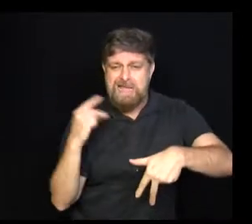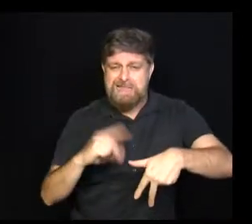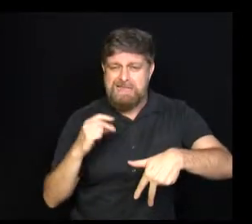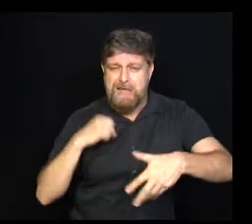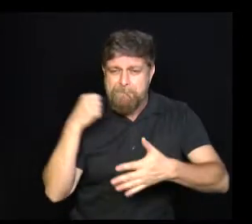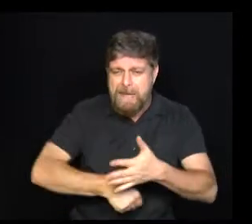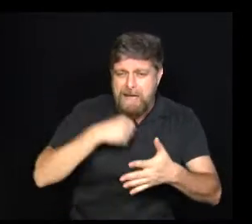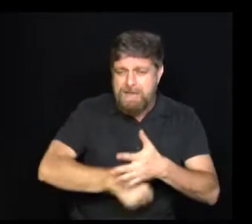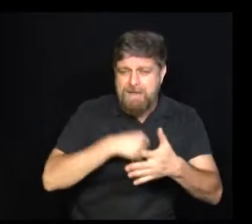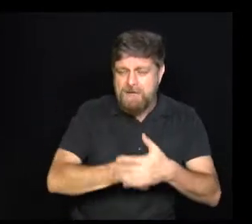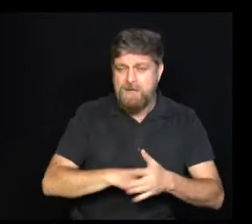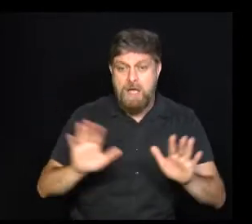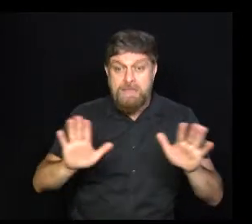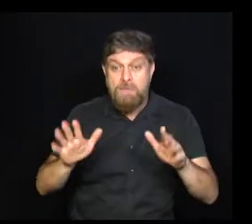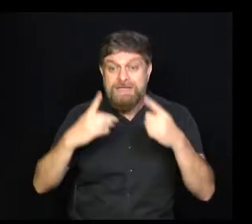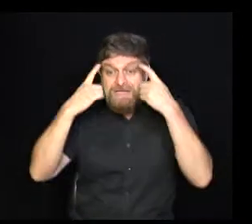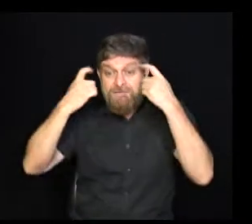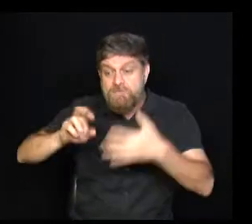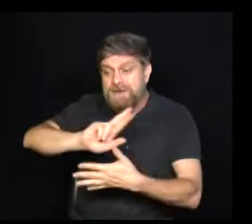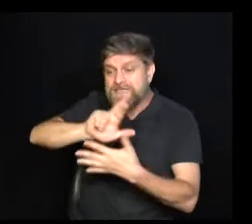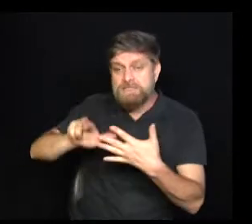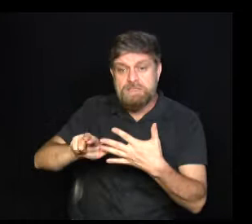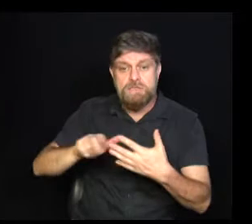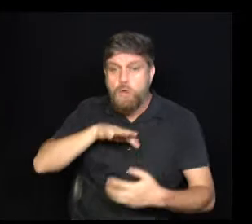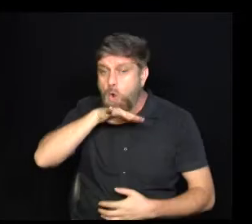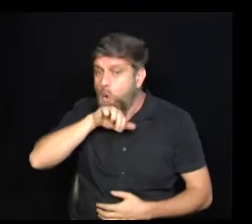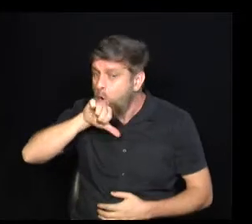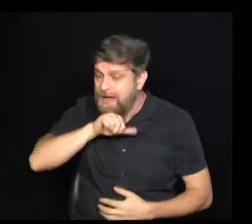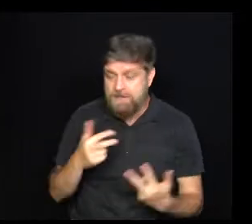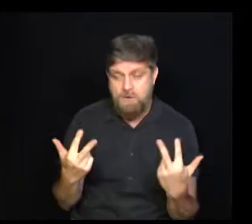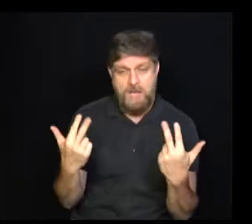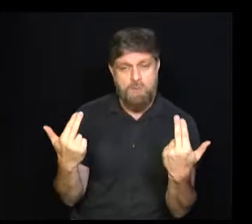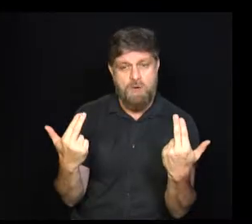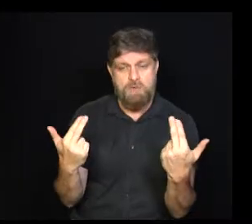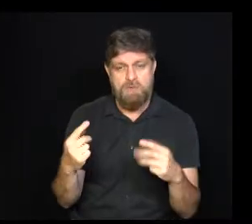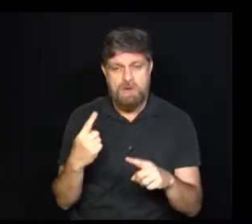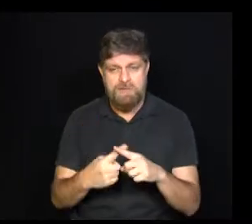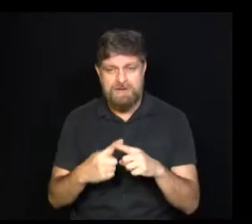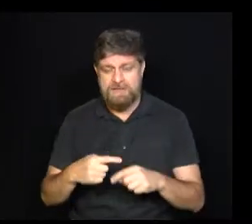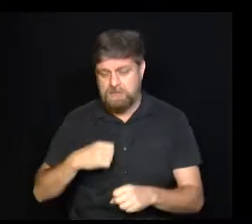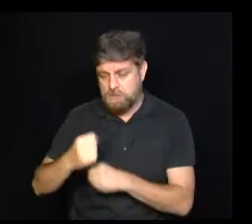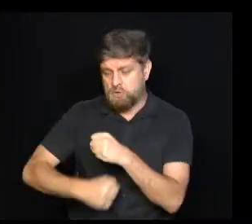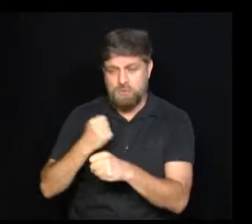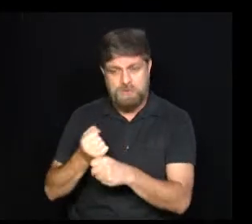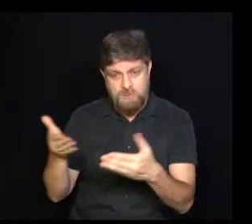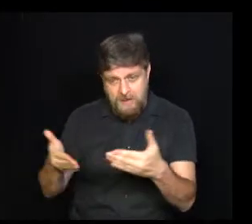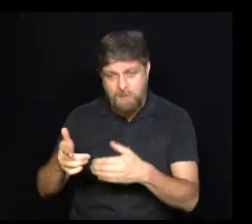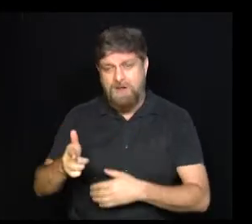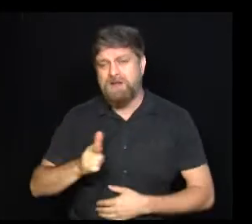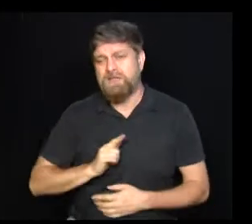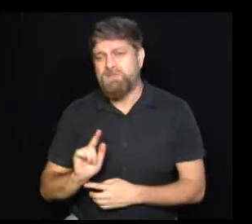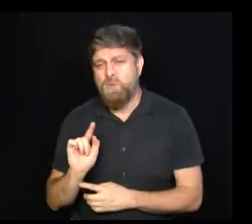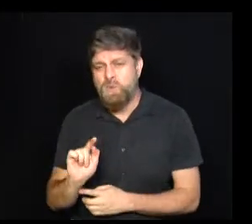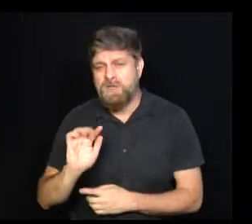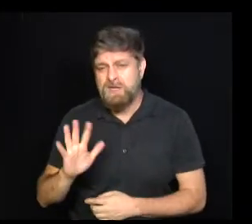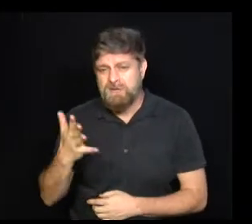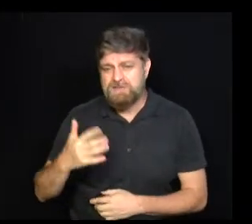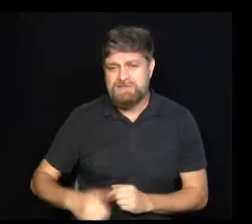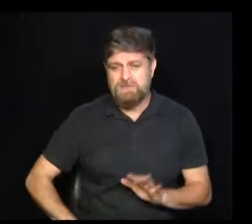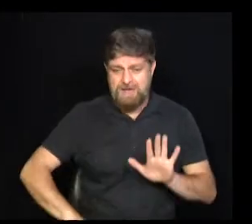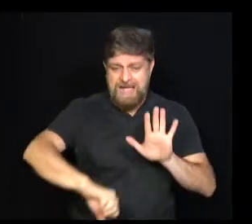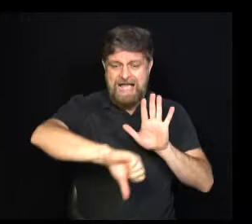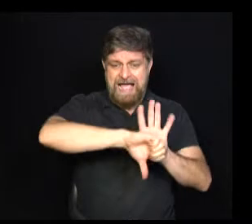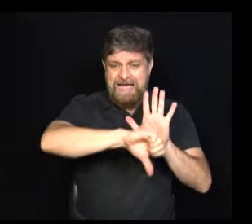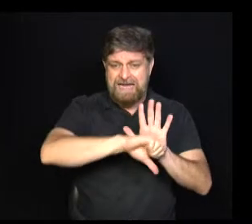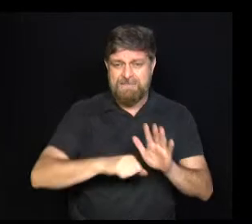as outras violências são tão terríveis quanto a física. Inclusive, esse ano também nós tivemos a criminalização da